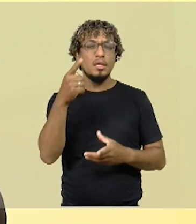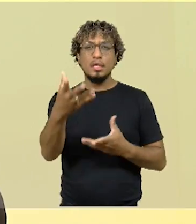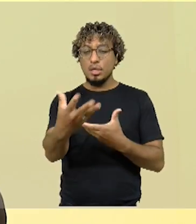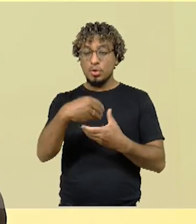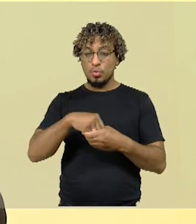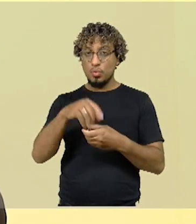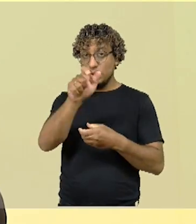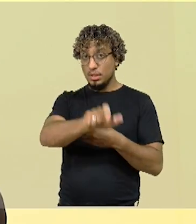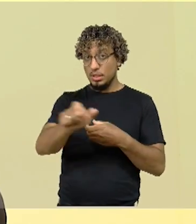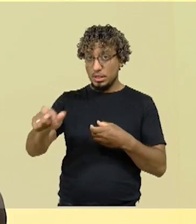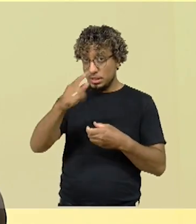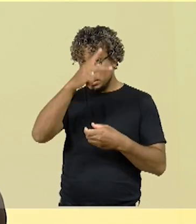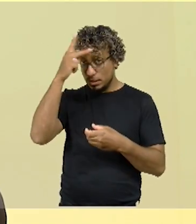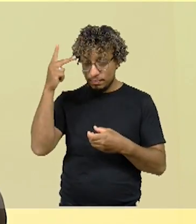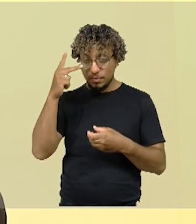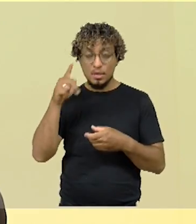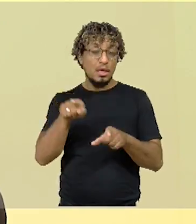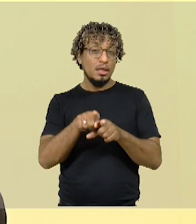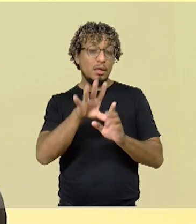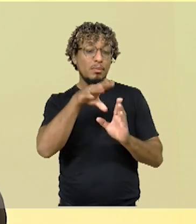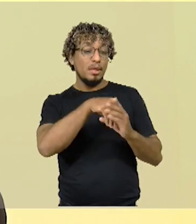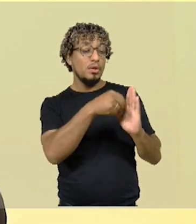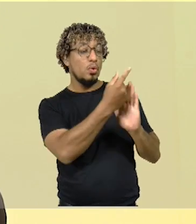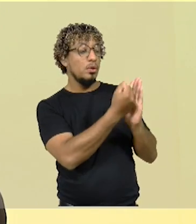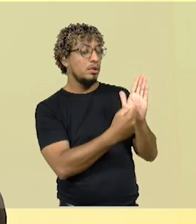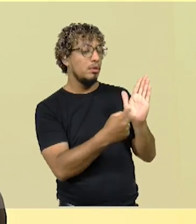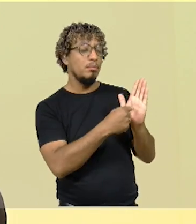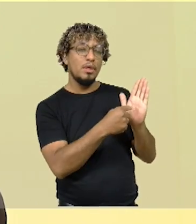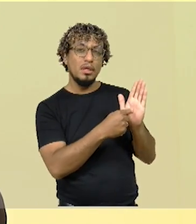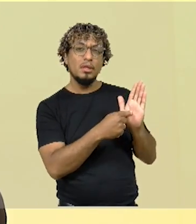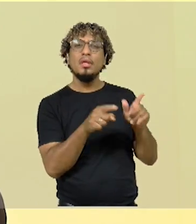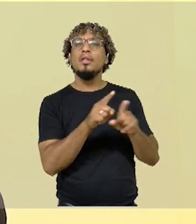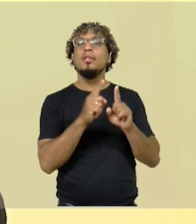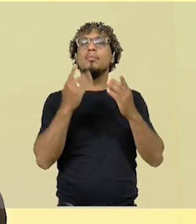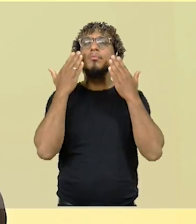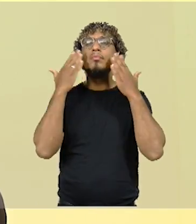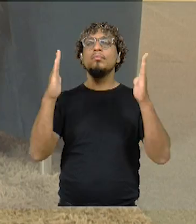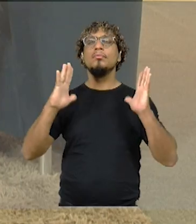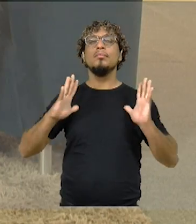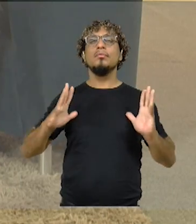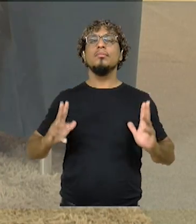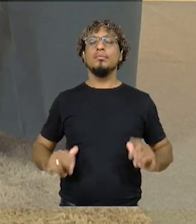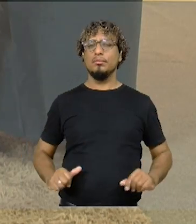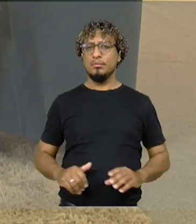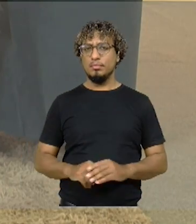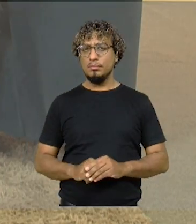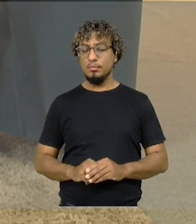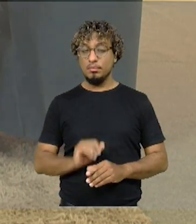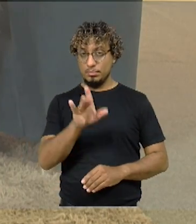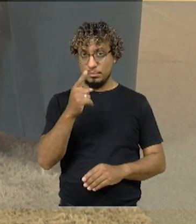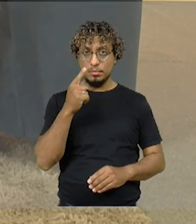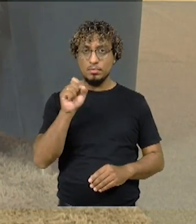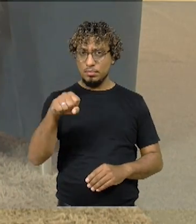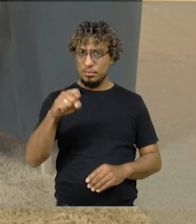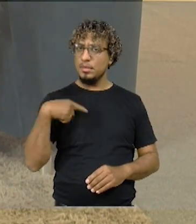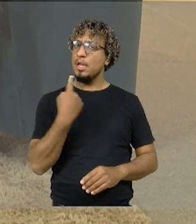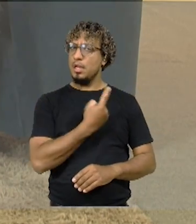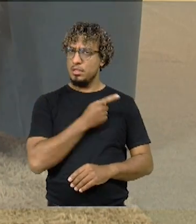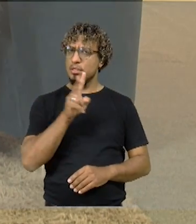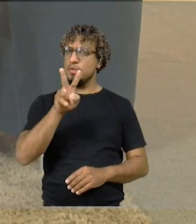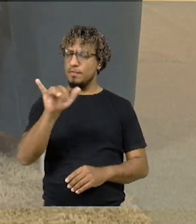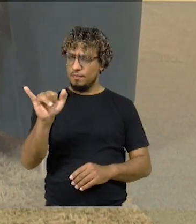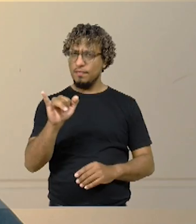do município de São Luís seja para educação, para equipar as escolas, reestruturar as escolas, construir novas escolas, porque a gente tem muitas crianças que